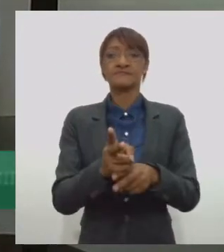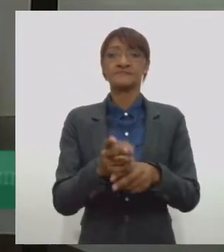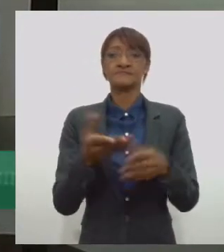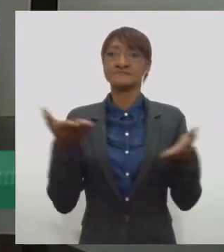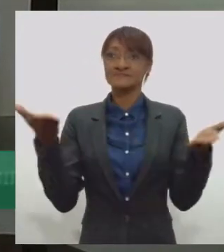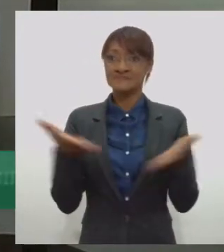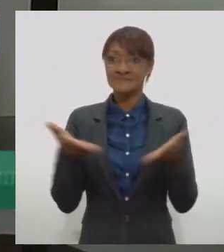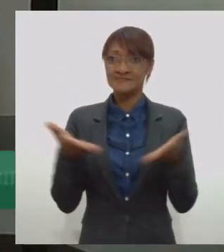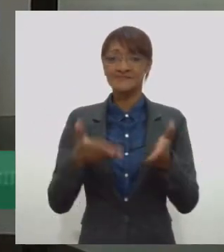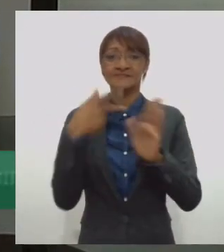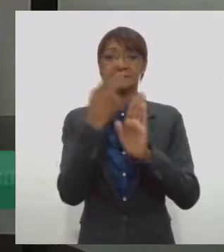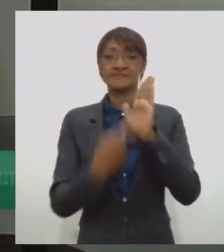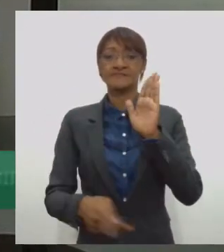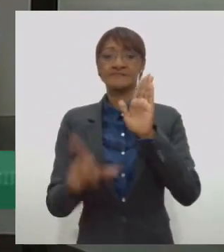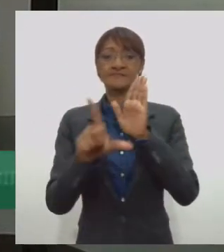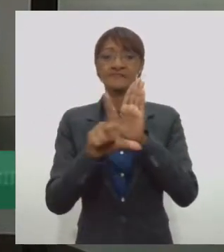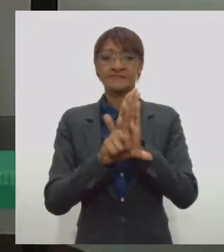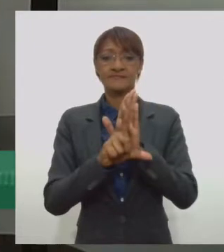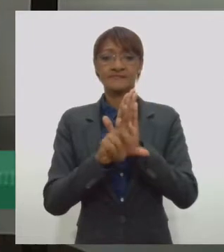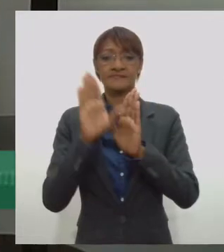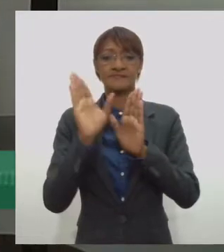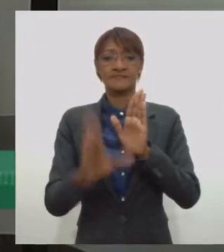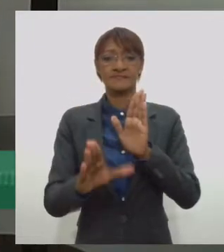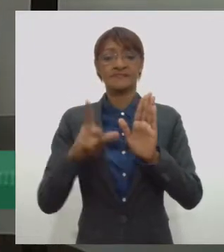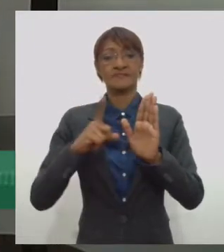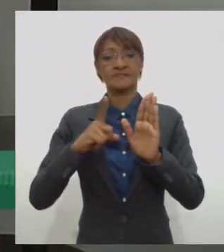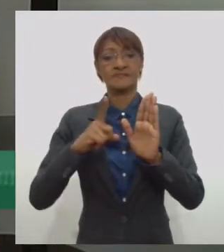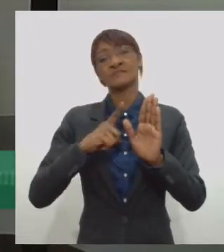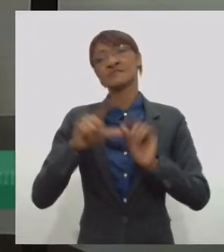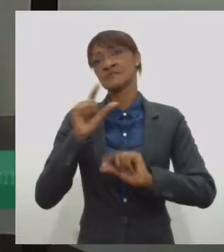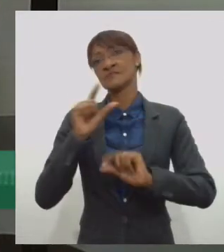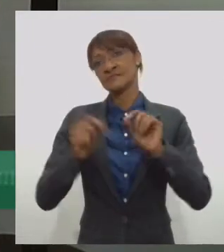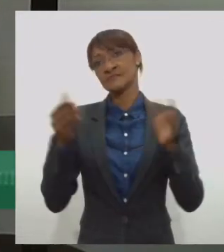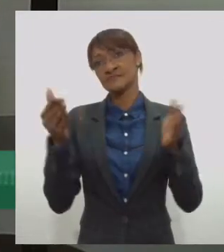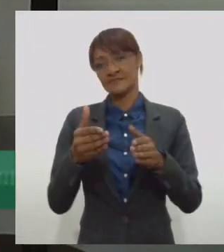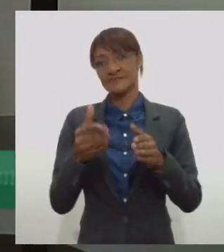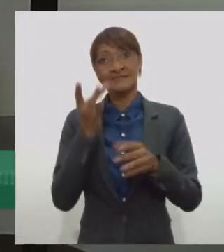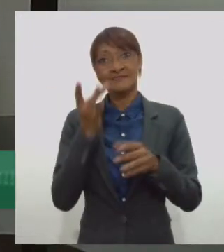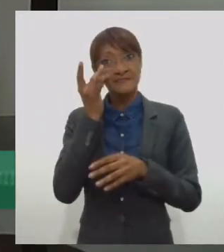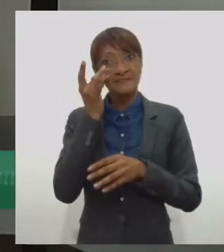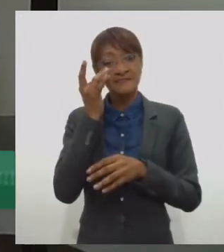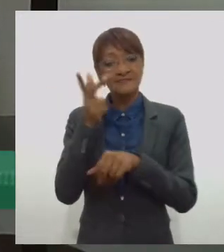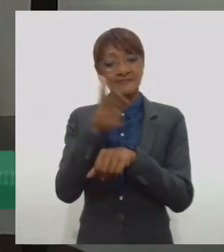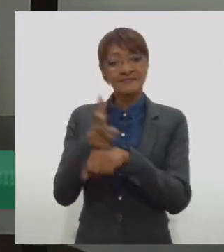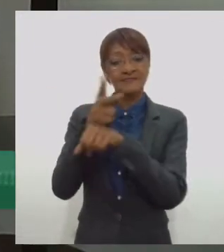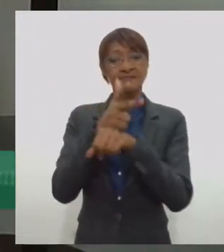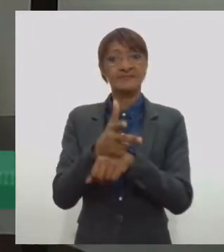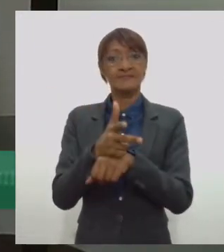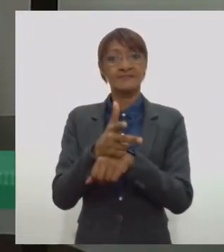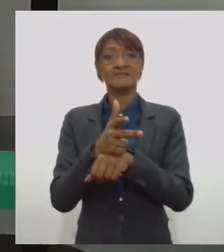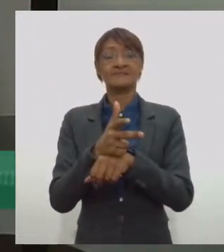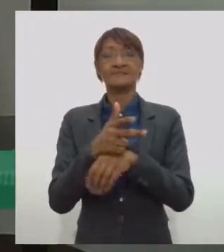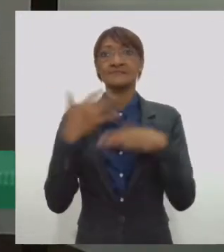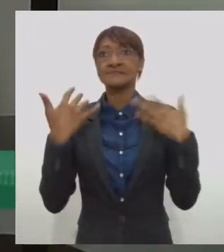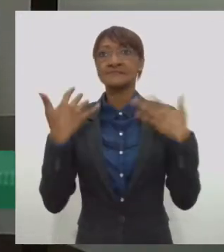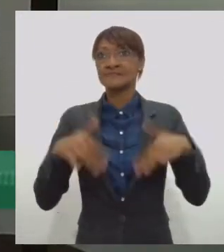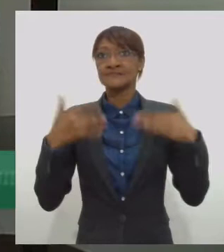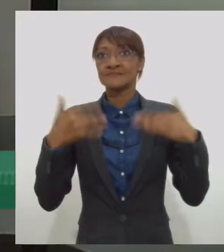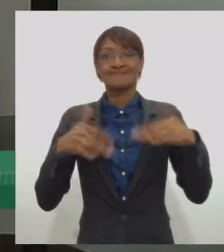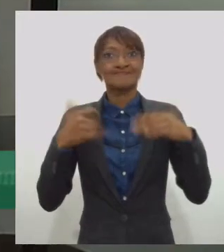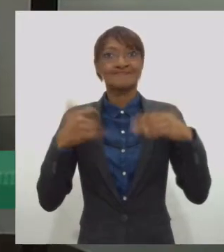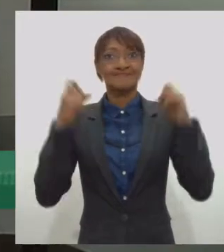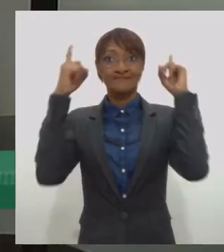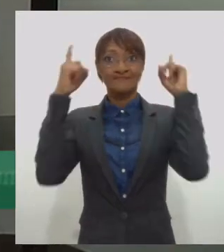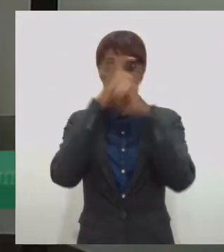desse projeto de lei, que altera aspectos do que acabamos de ver aí no vídeo, o assunto que causa muita polêmica e